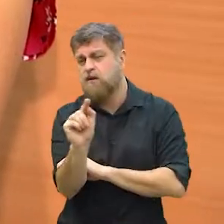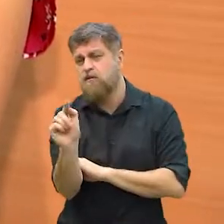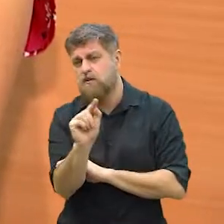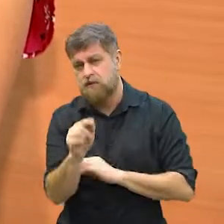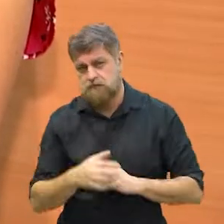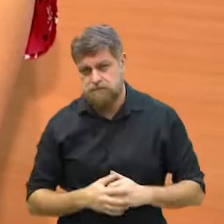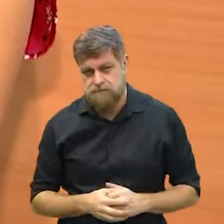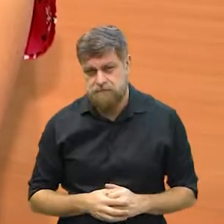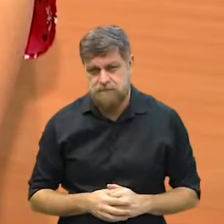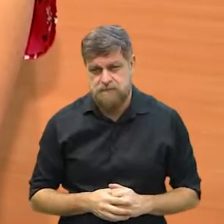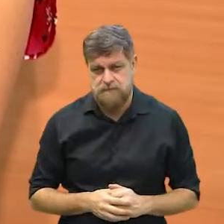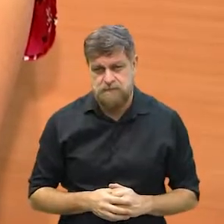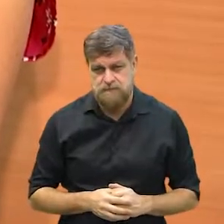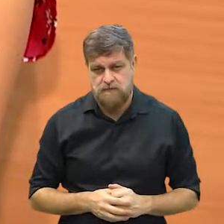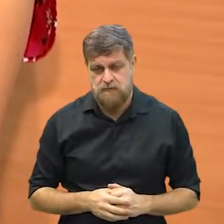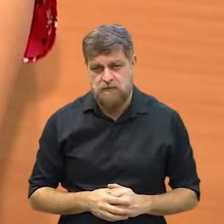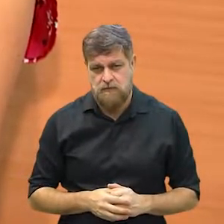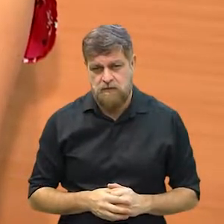questão que